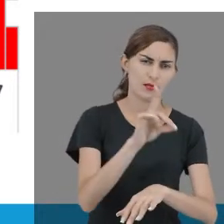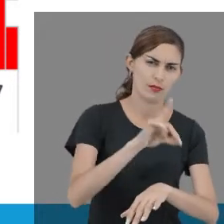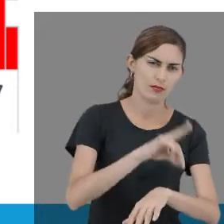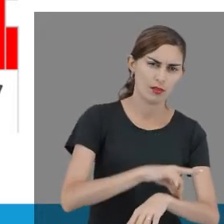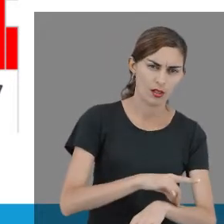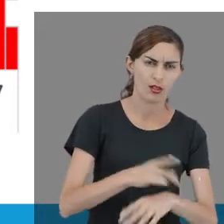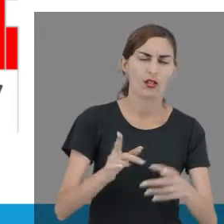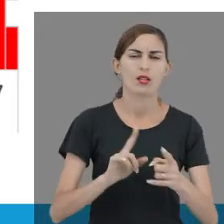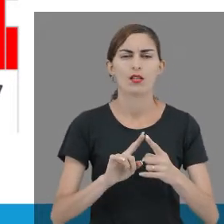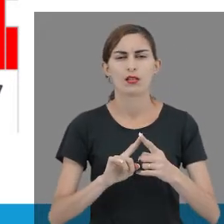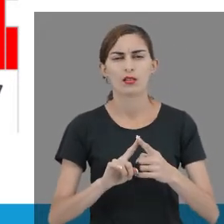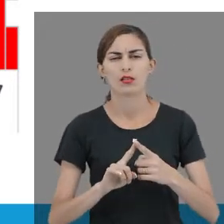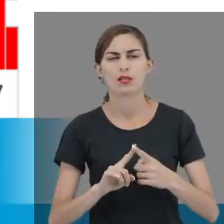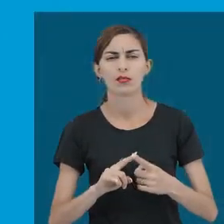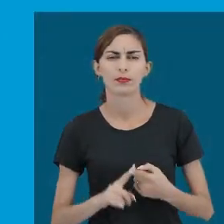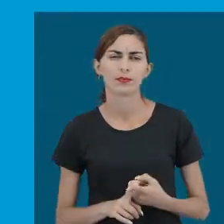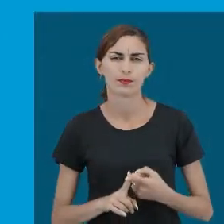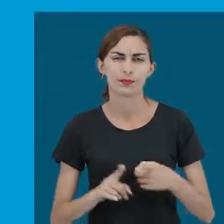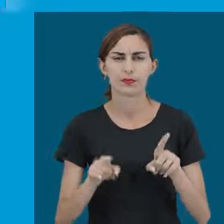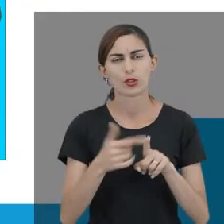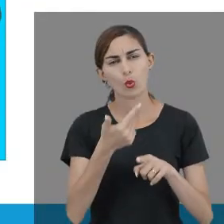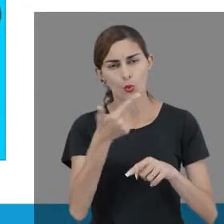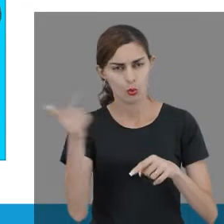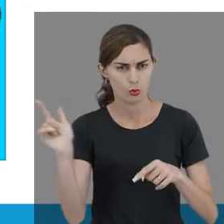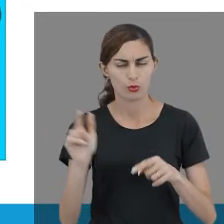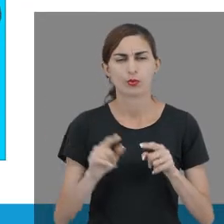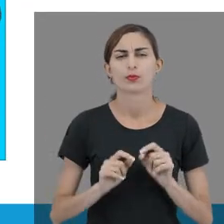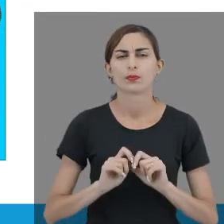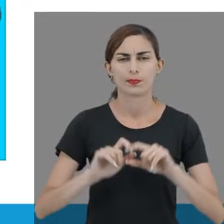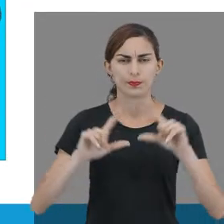notificação universal do vírus Zika. E